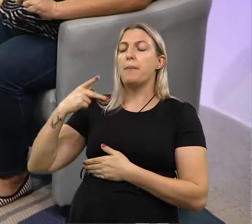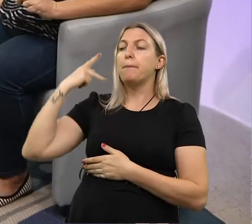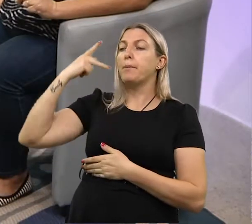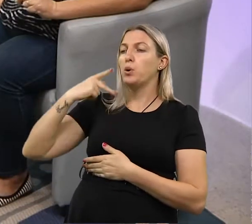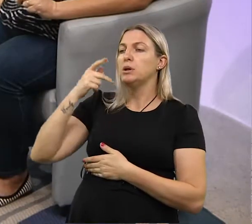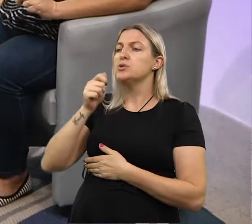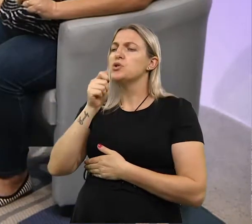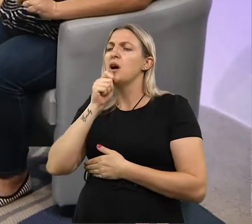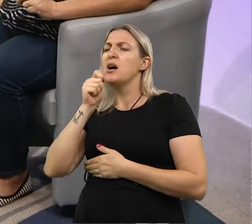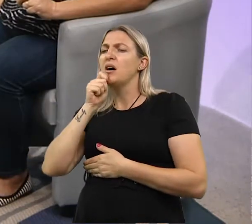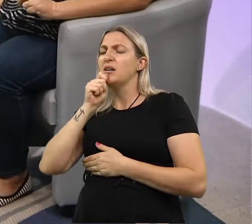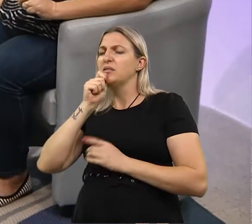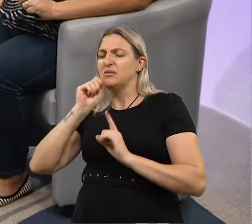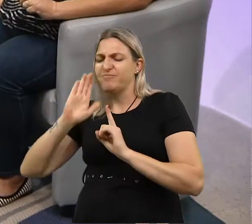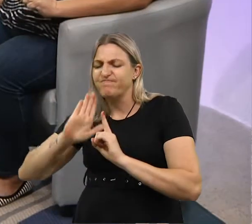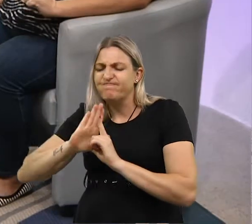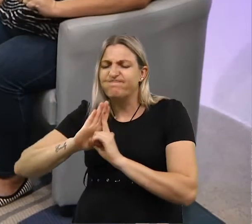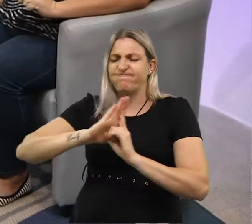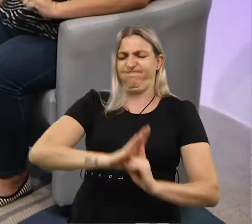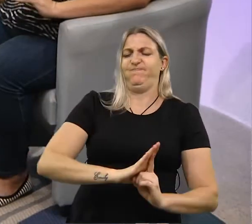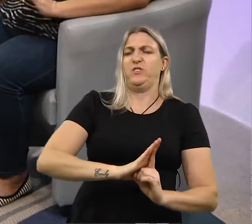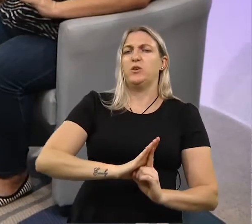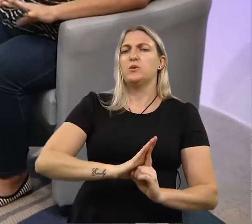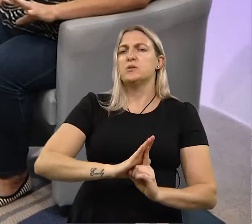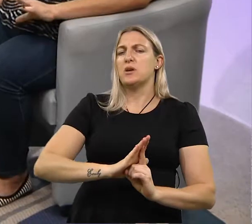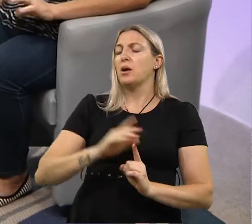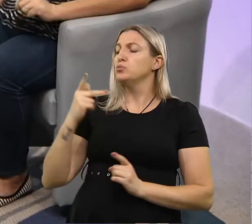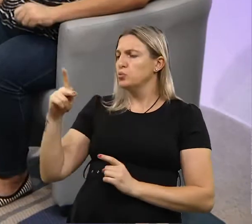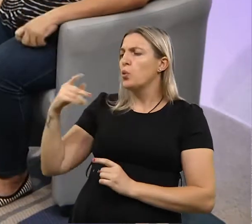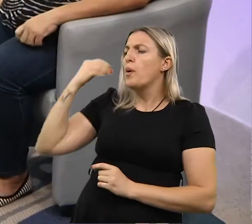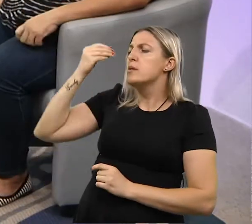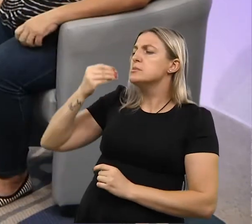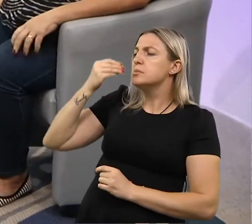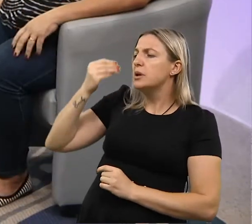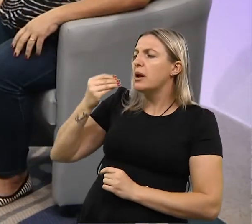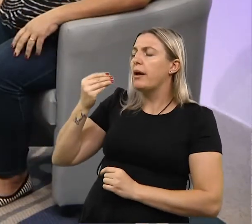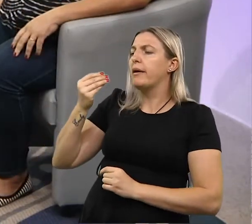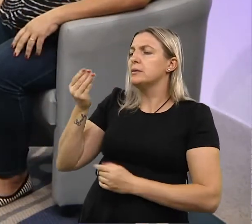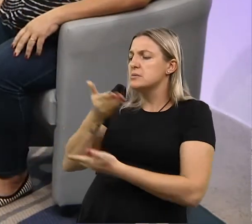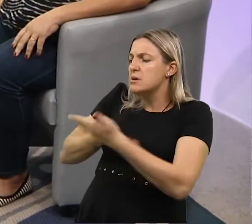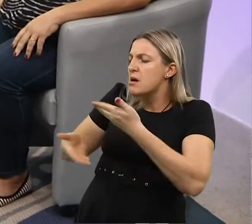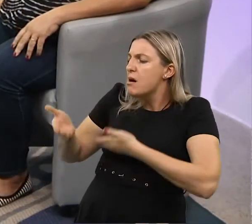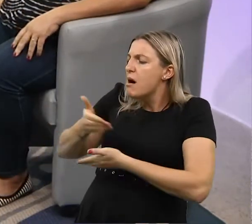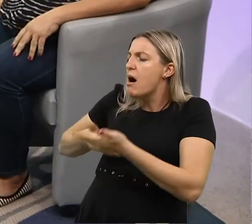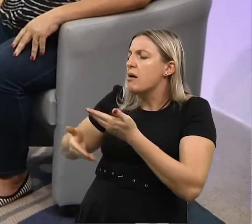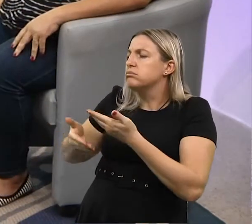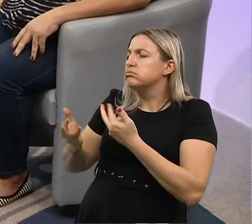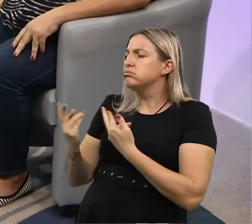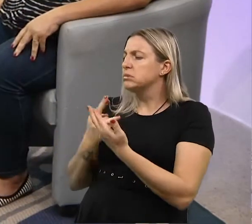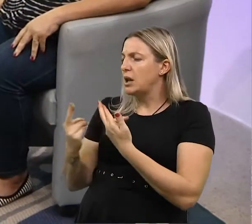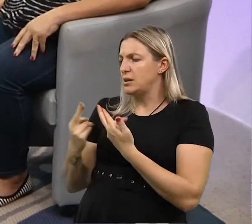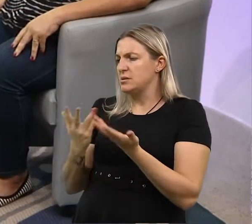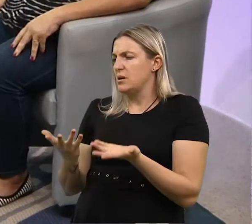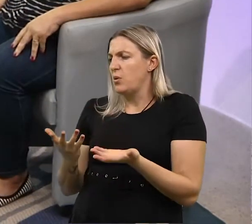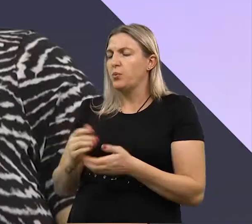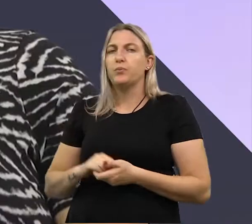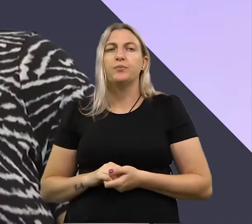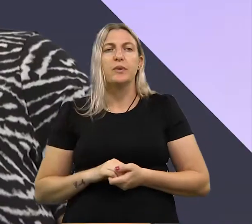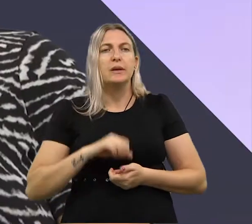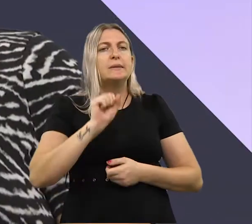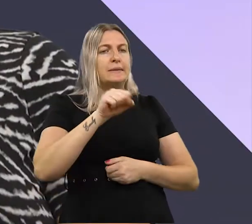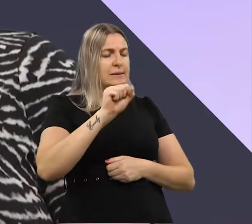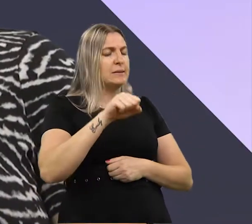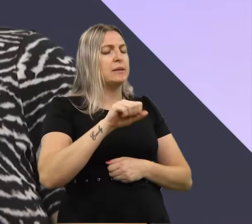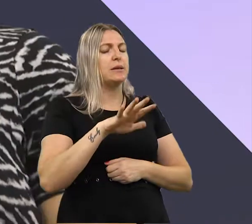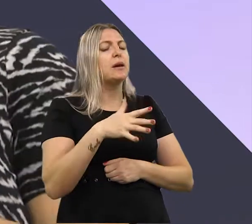é inferiorizada? Pela tua experiência, pela tua convivência já neste segundo mandato. A gente sente